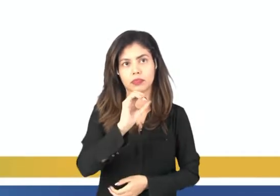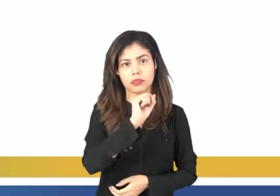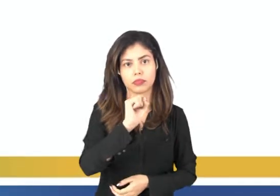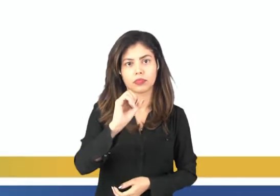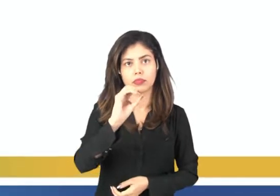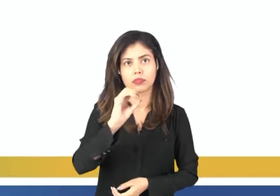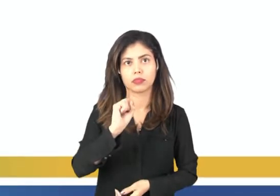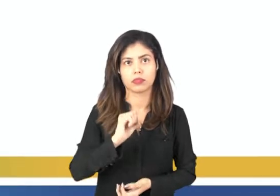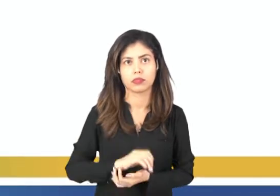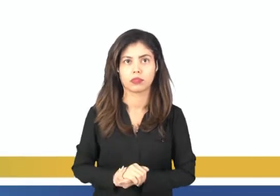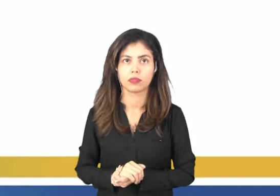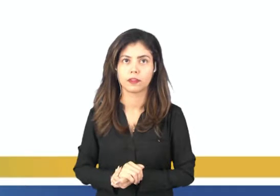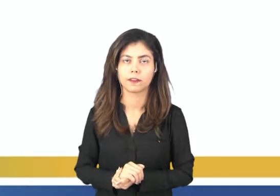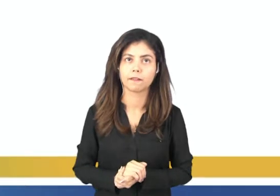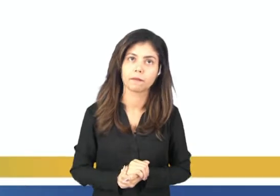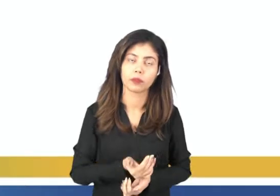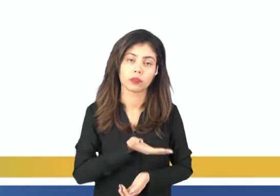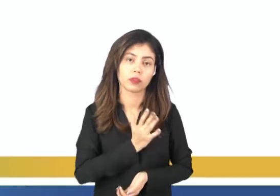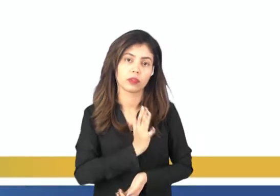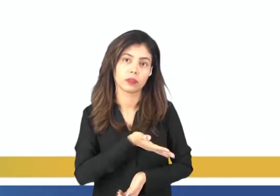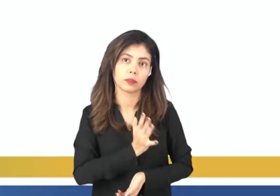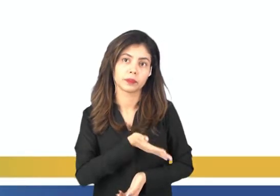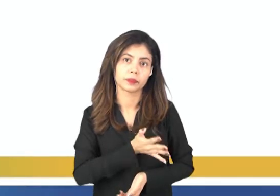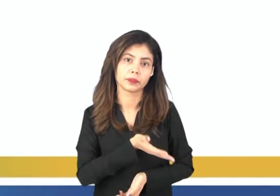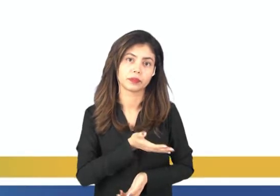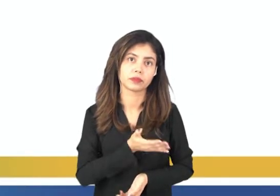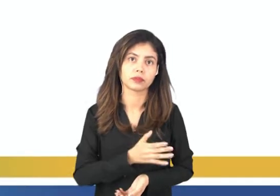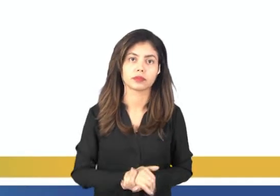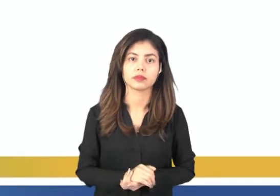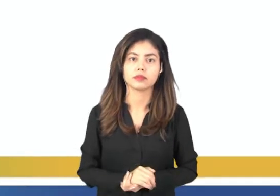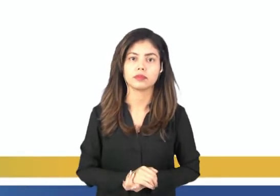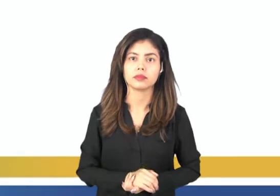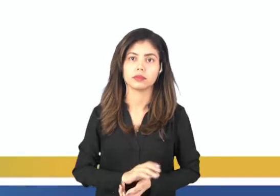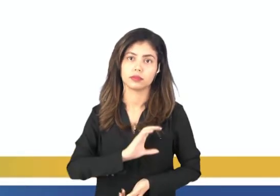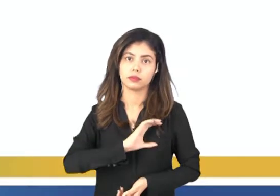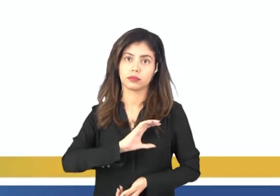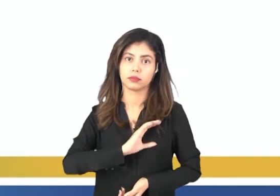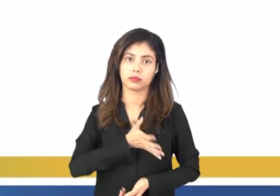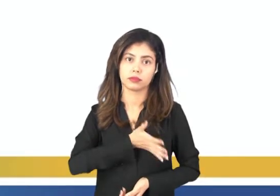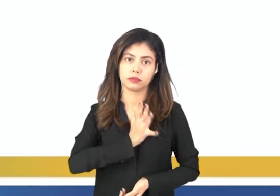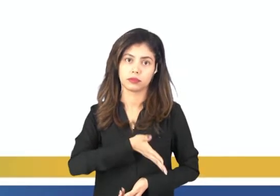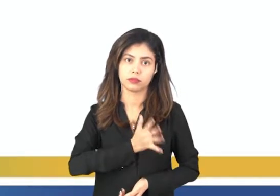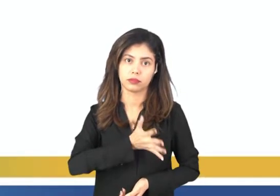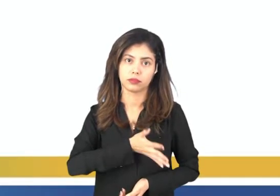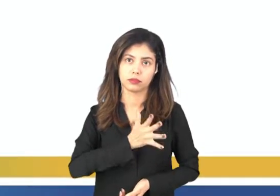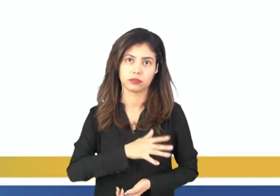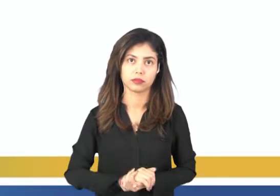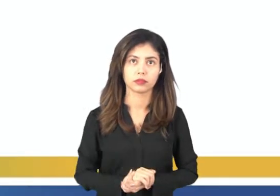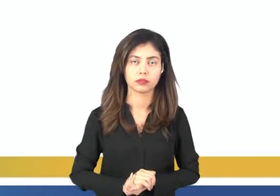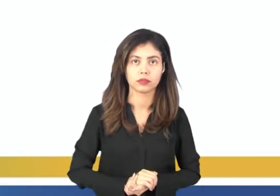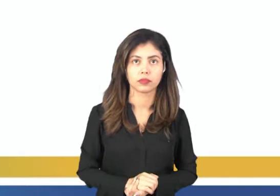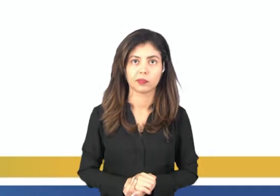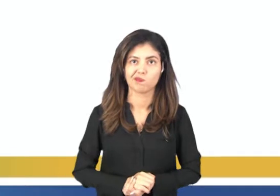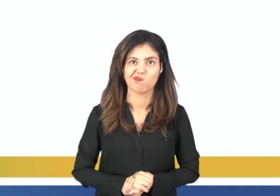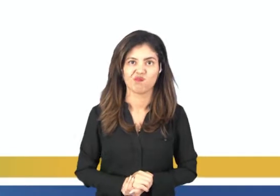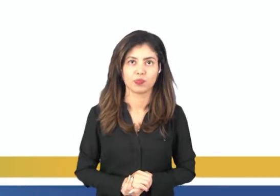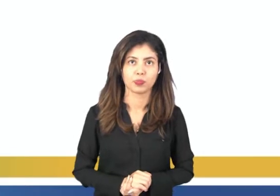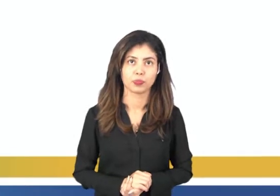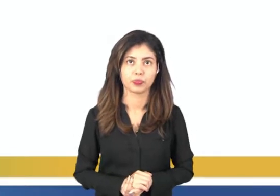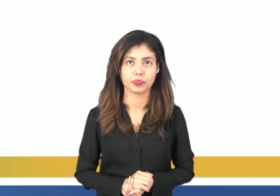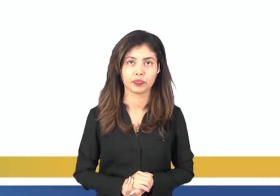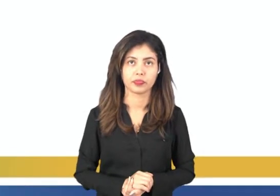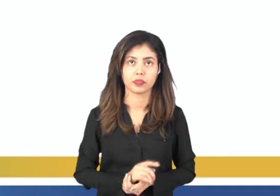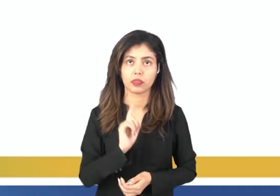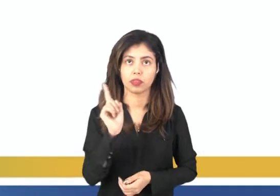ossos o muscular estriado cardíaco cardíaco lembro do coração E onde ele está localizado e já o